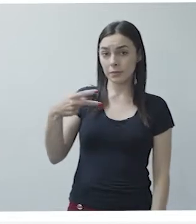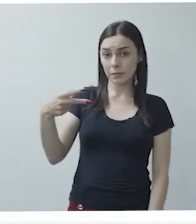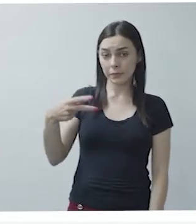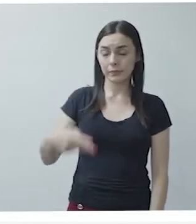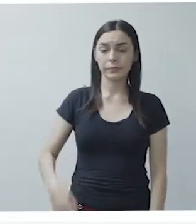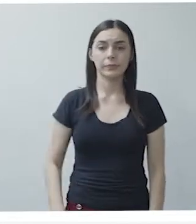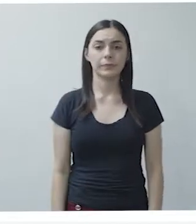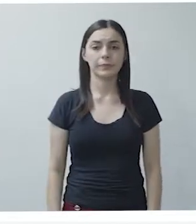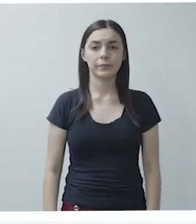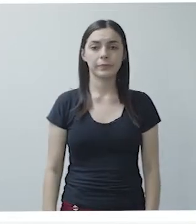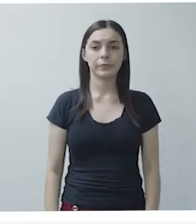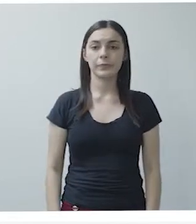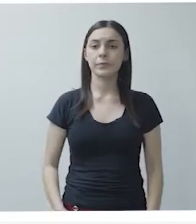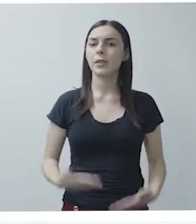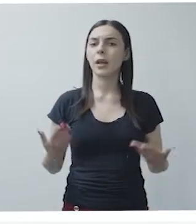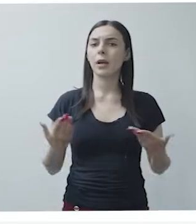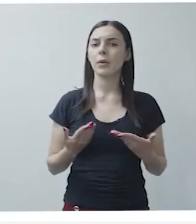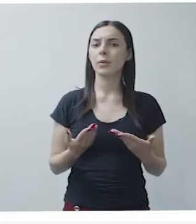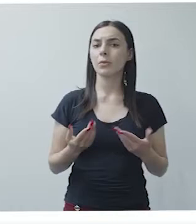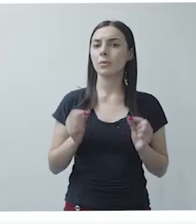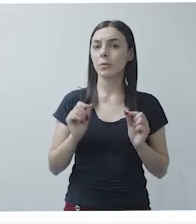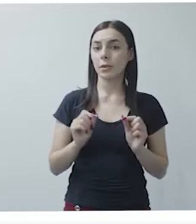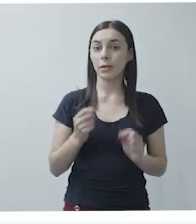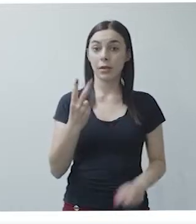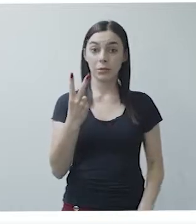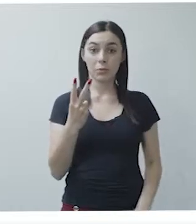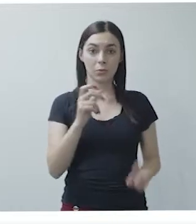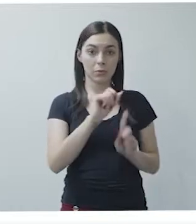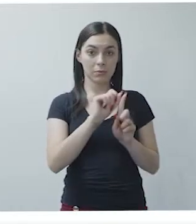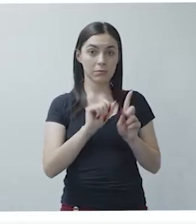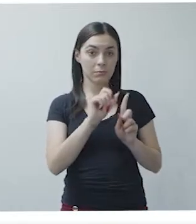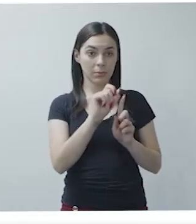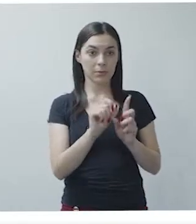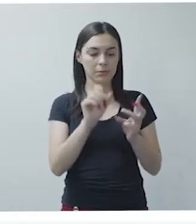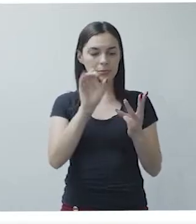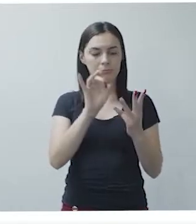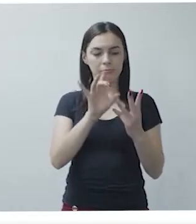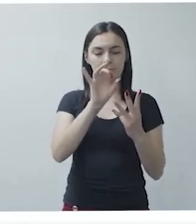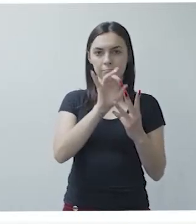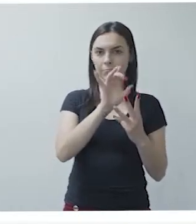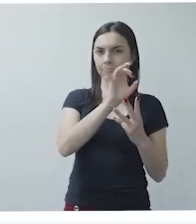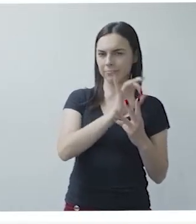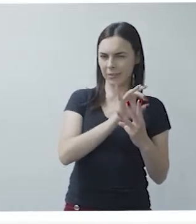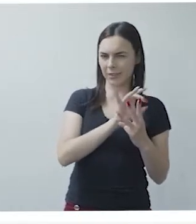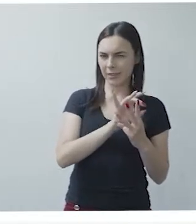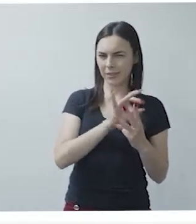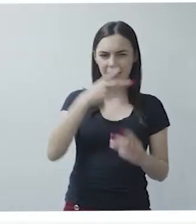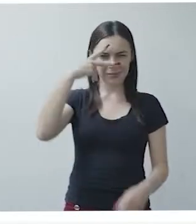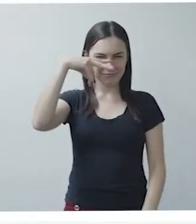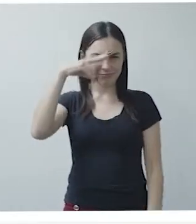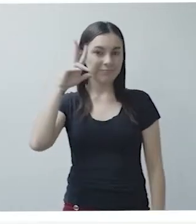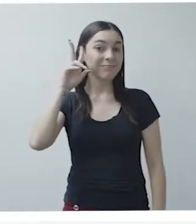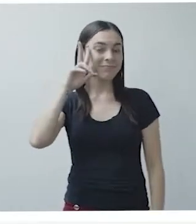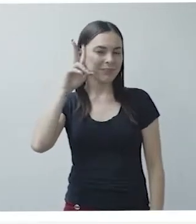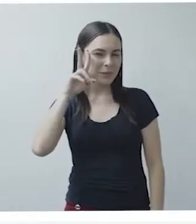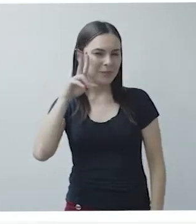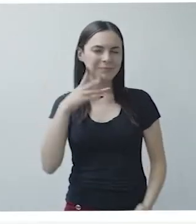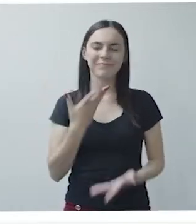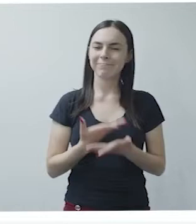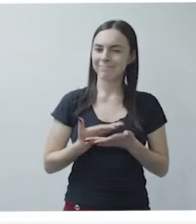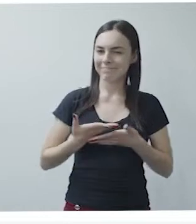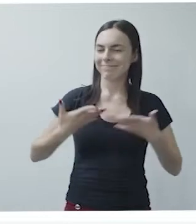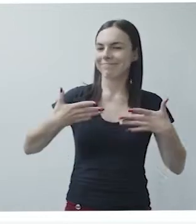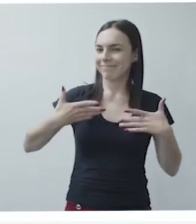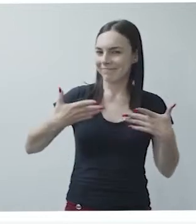igual. Ficaram então duas bananas para cada macaco. Lembraram dessa história? Foi bem divertida essa aula,